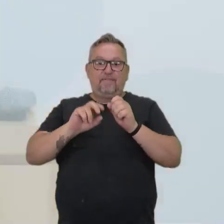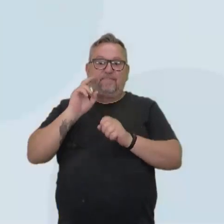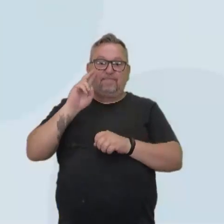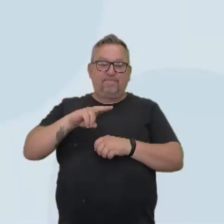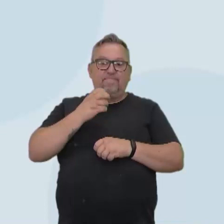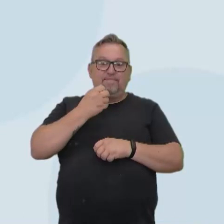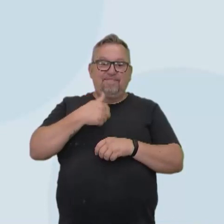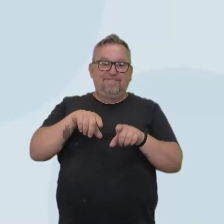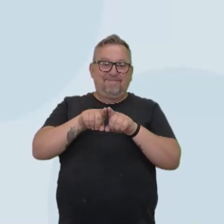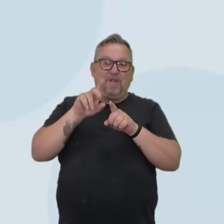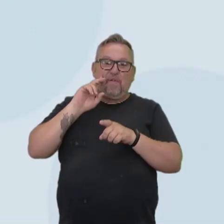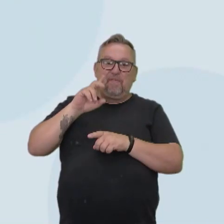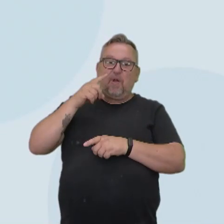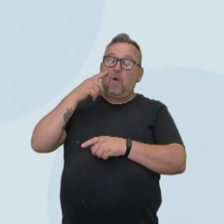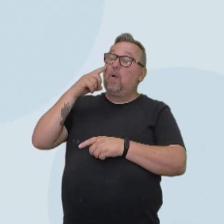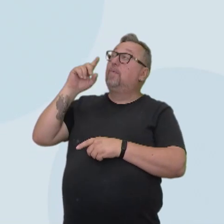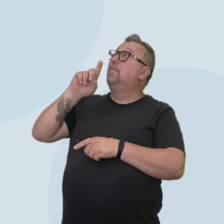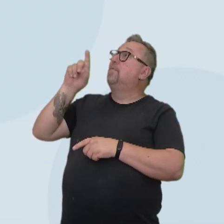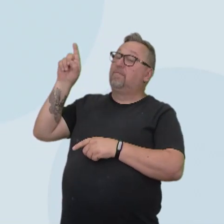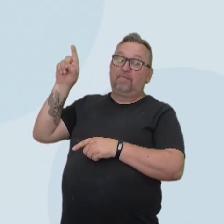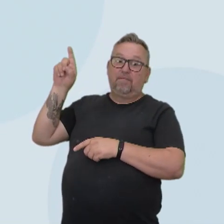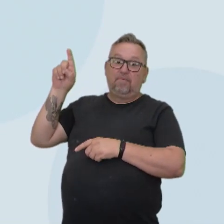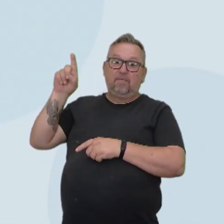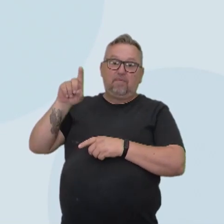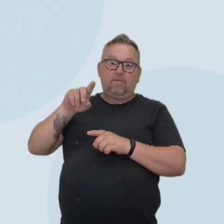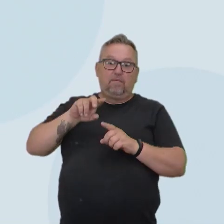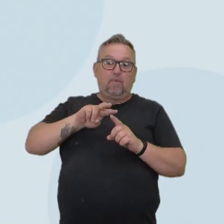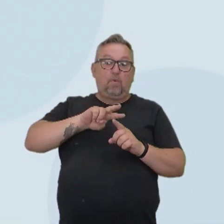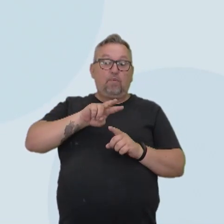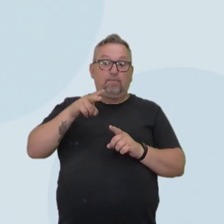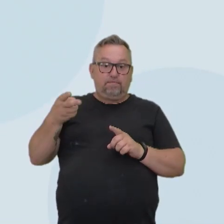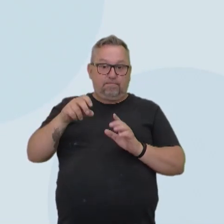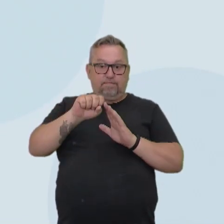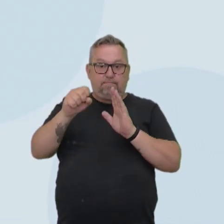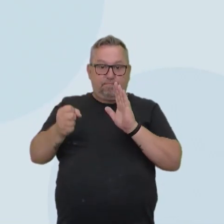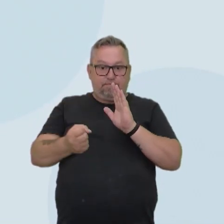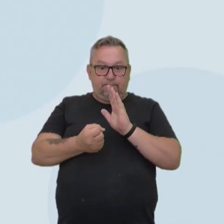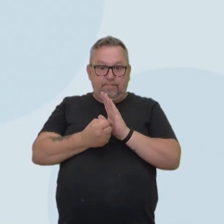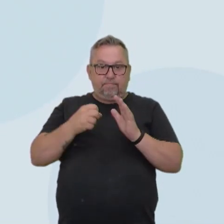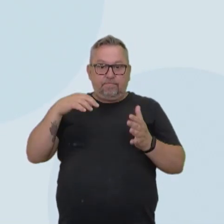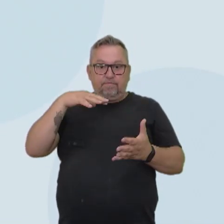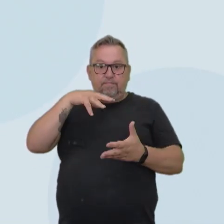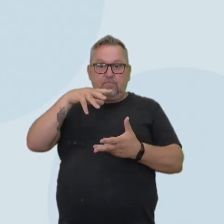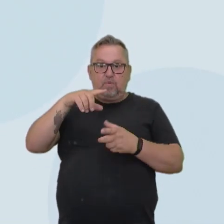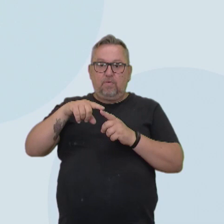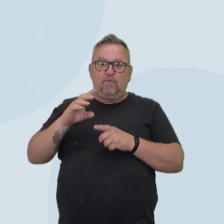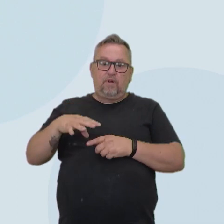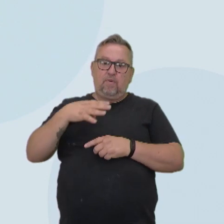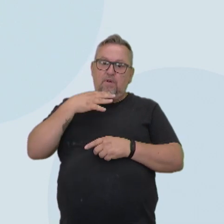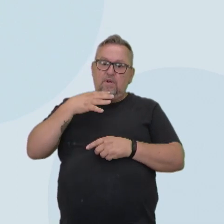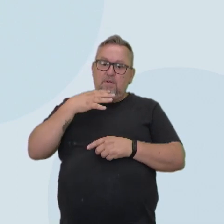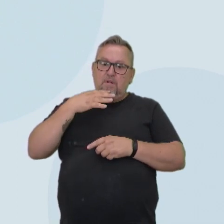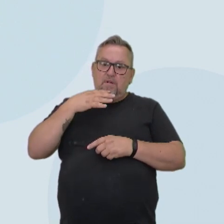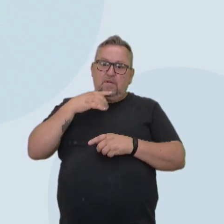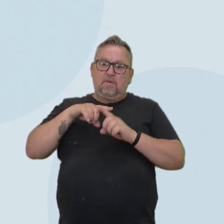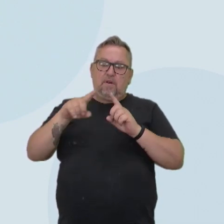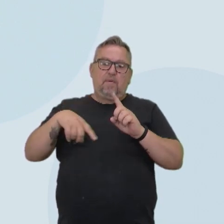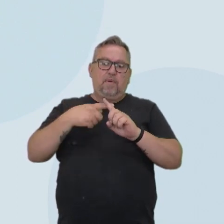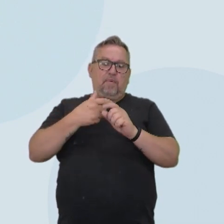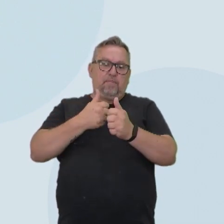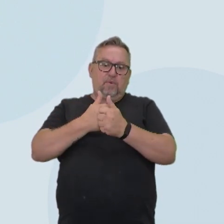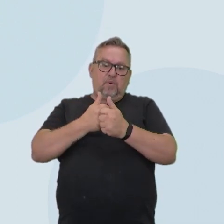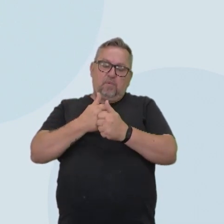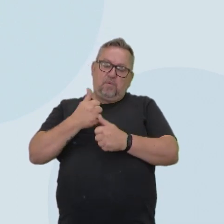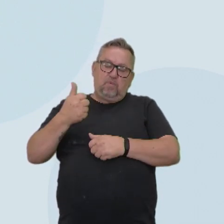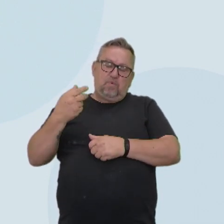bom, vamos revê-lo. Então, na passagem aí para o século XX, o mundo já era tal como a gente conhece, então já era muito mais próximo da gente